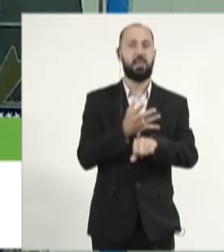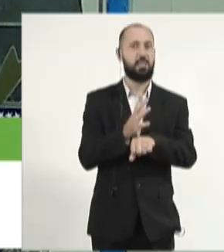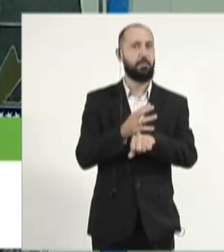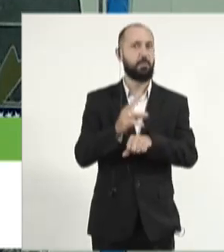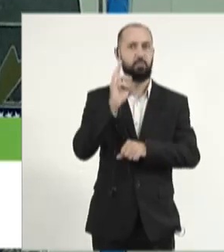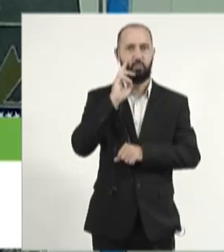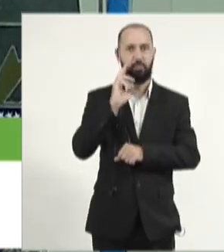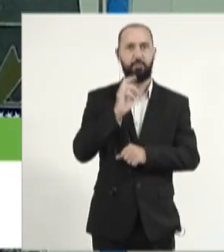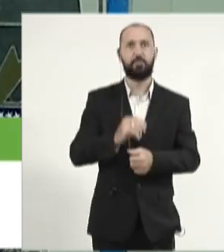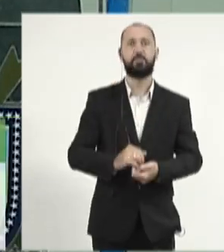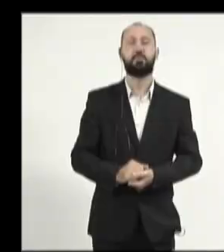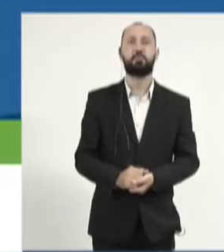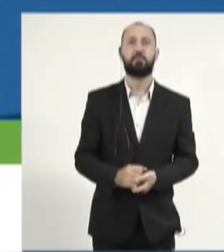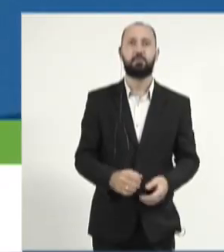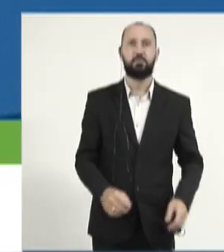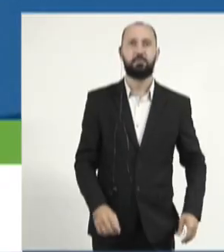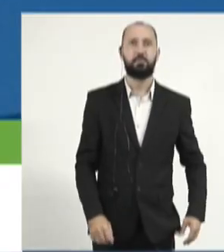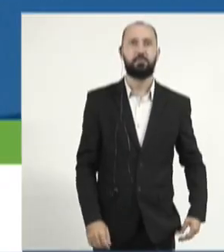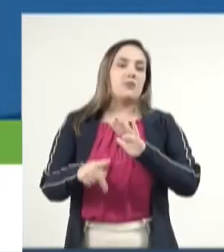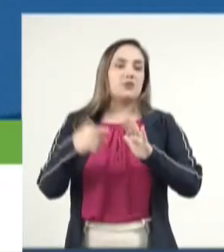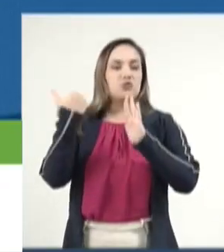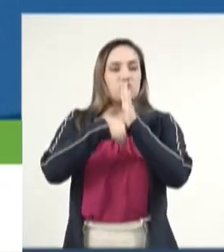prática, é normal.